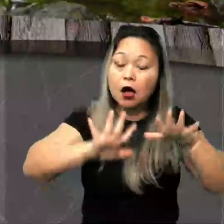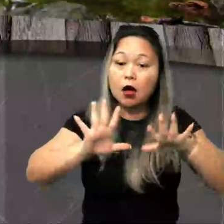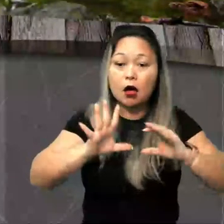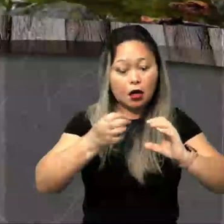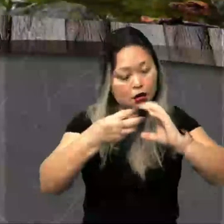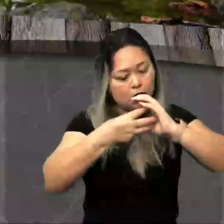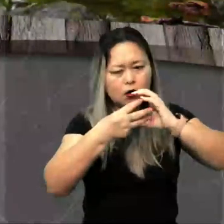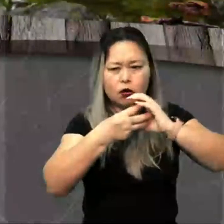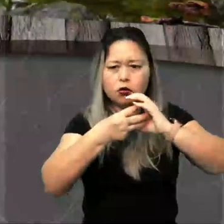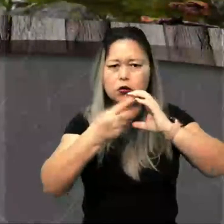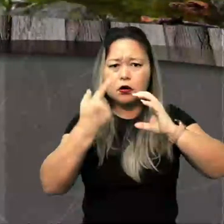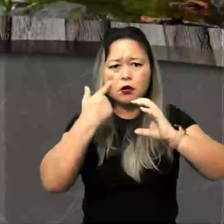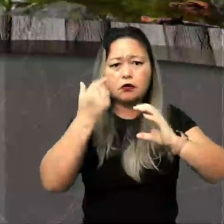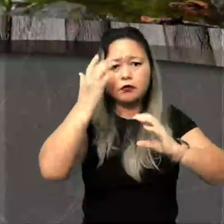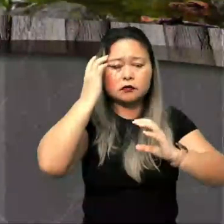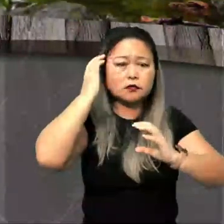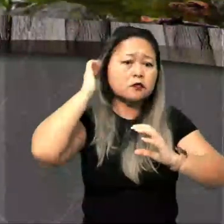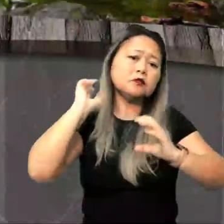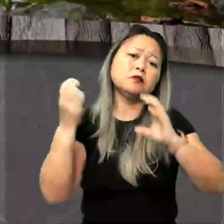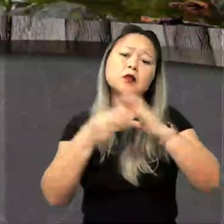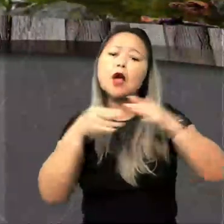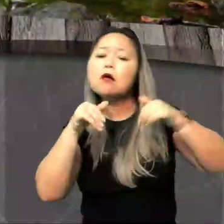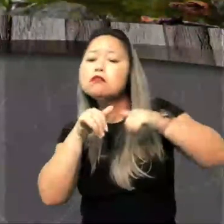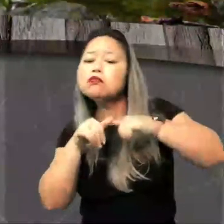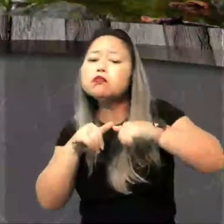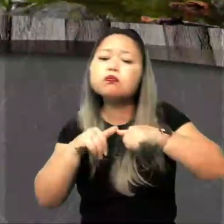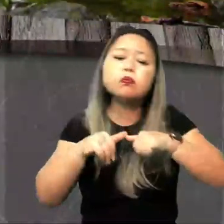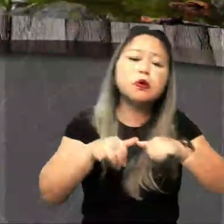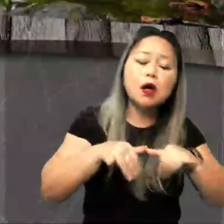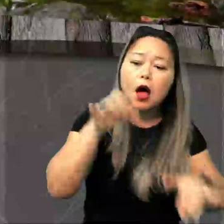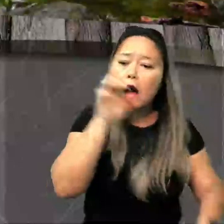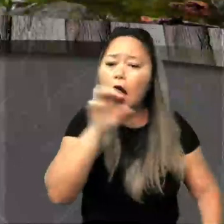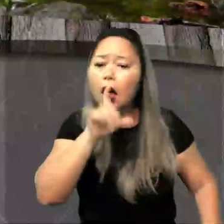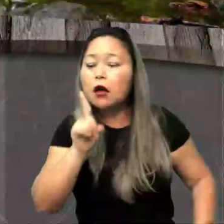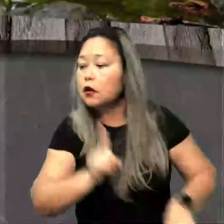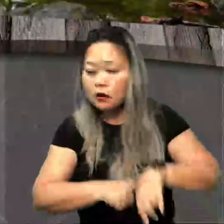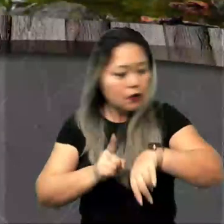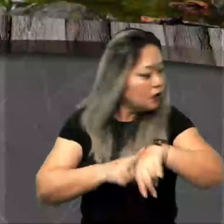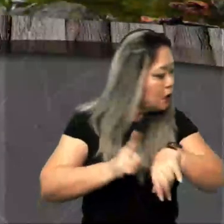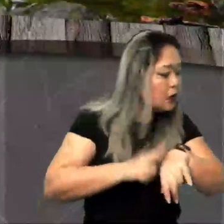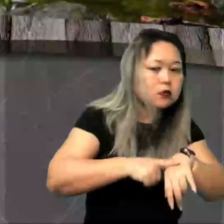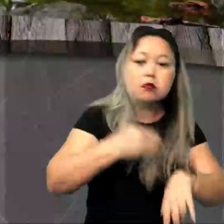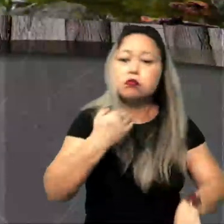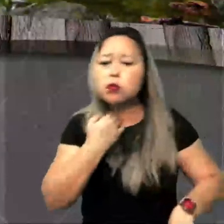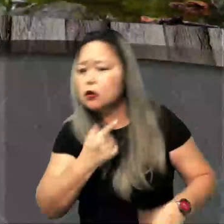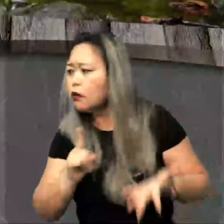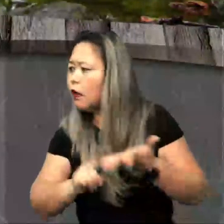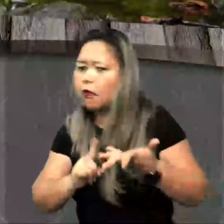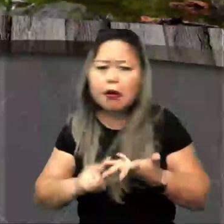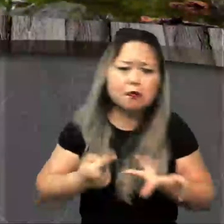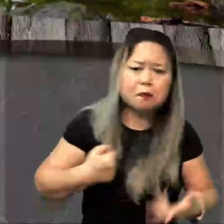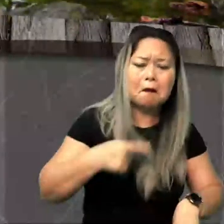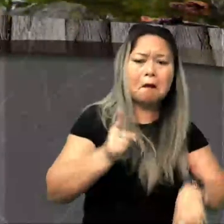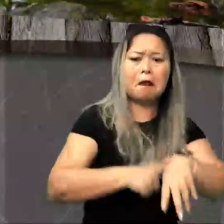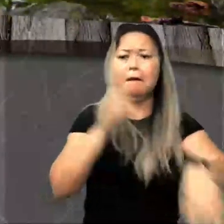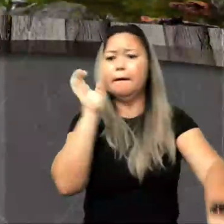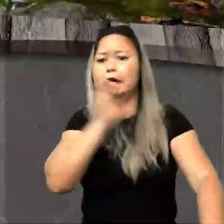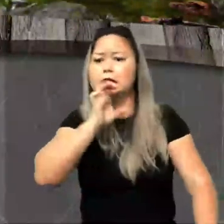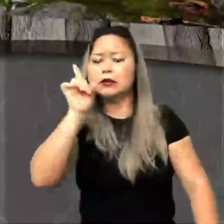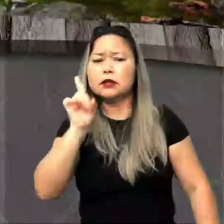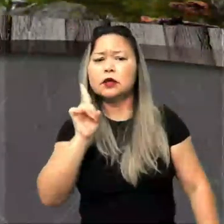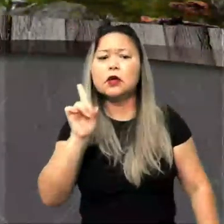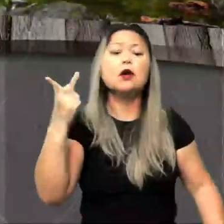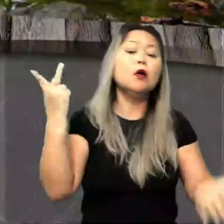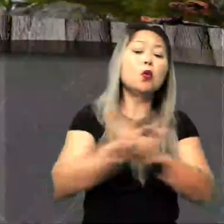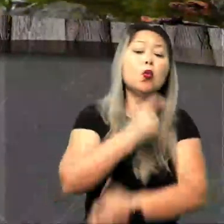nossas células, não tem quando você chega no supermercado e você está com pressa, está com tempo corrido, que você tem que ir no banco ainda, sei lá, você está com muita pressa.